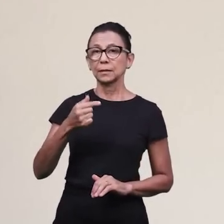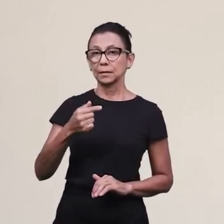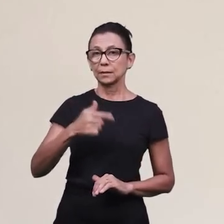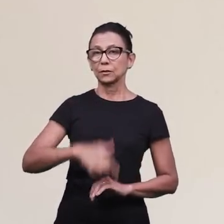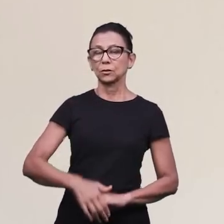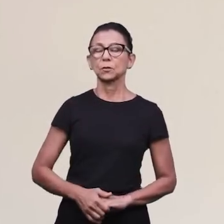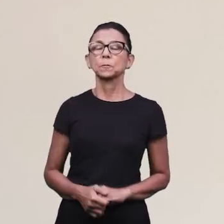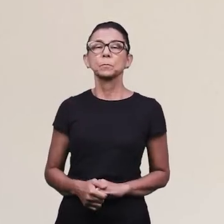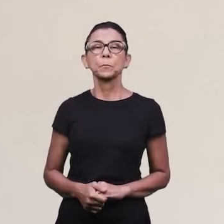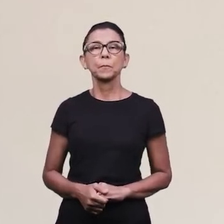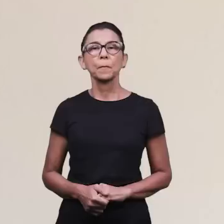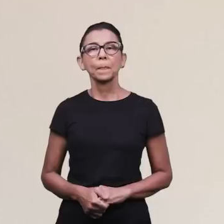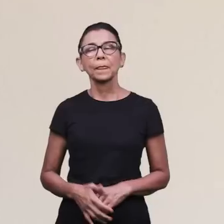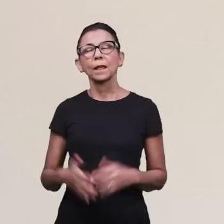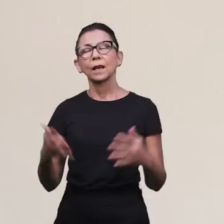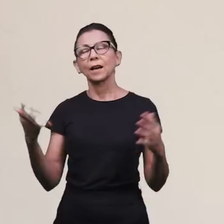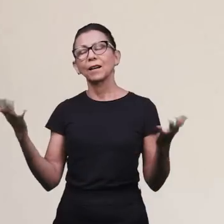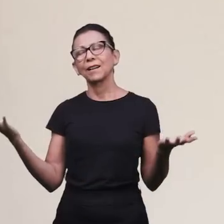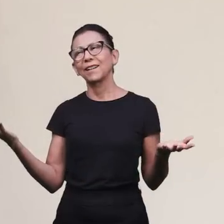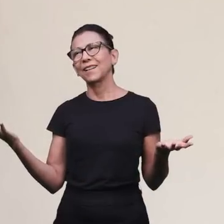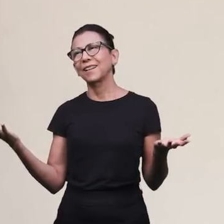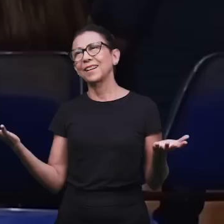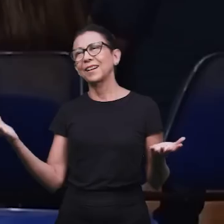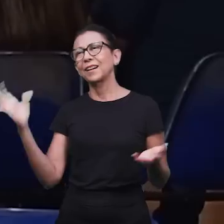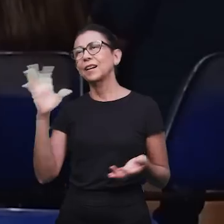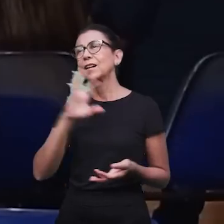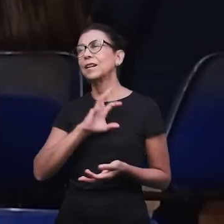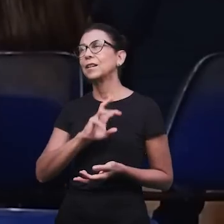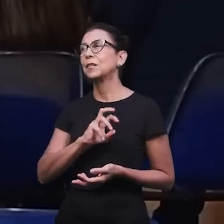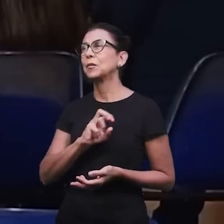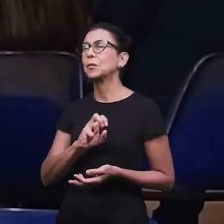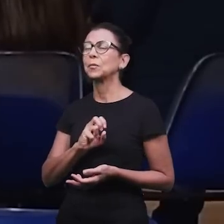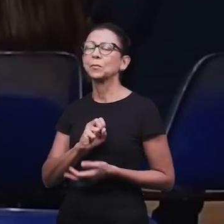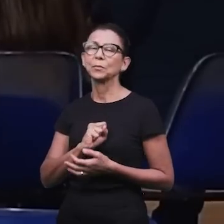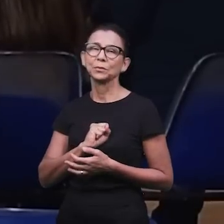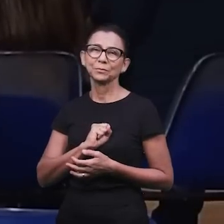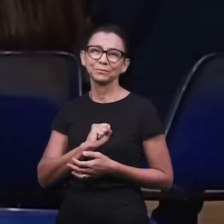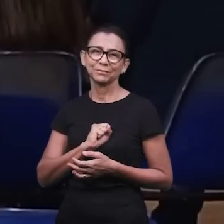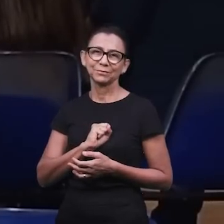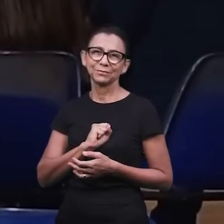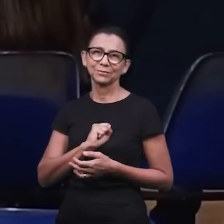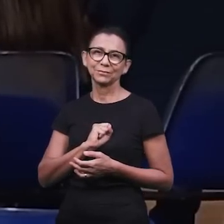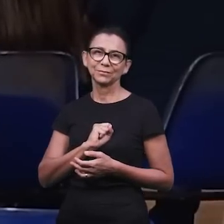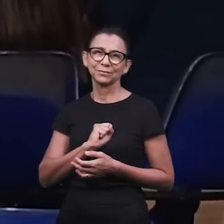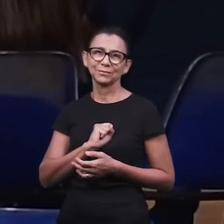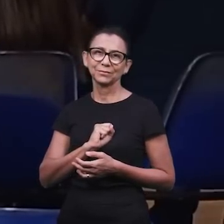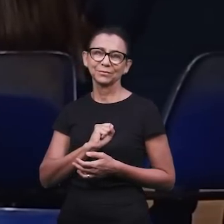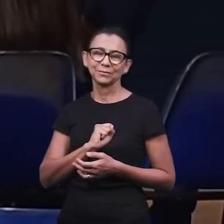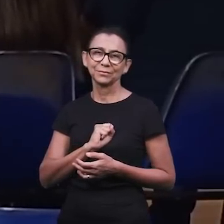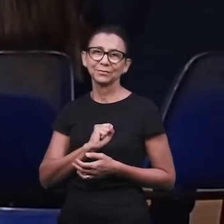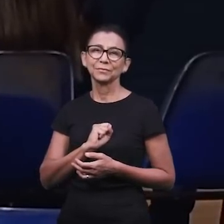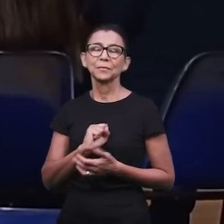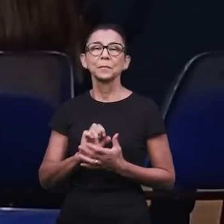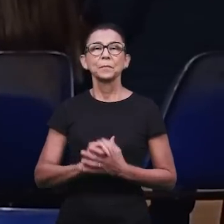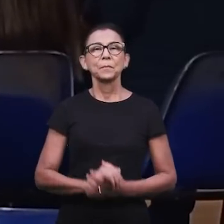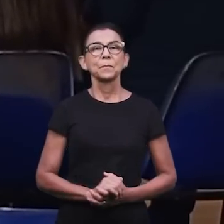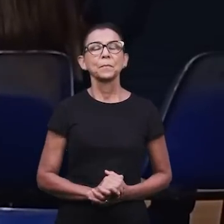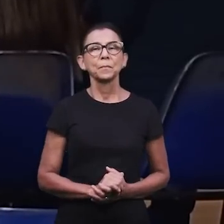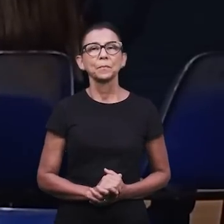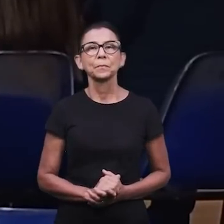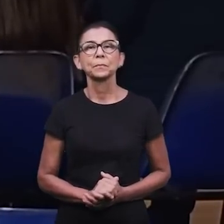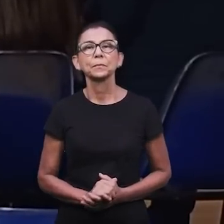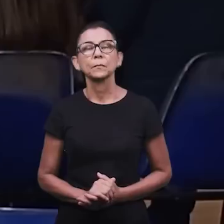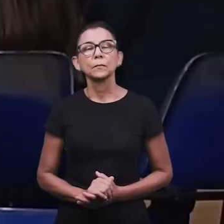diz assim: ó, quanto amo a tua lei. Nós dissemos para os irmãos presentes que a nossa relação